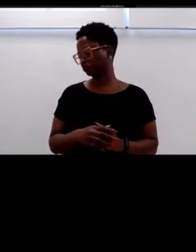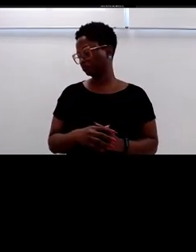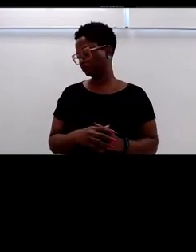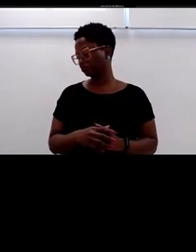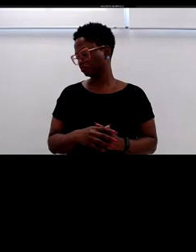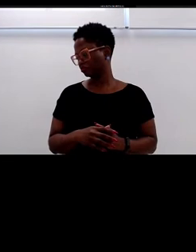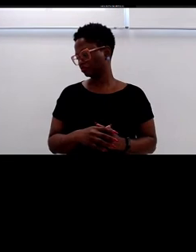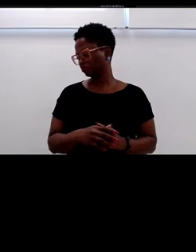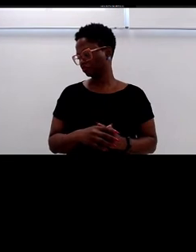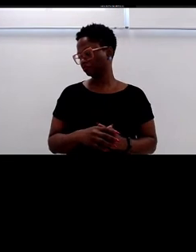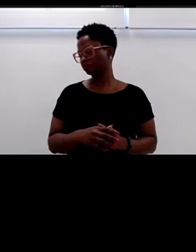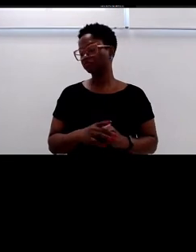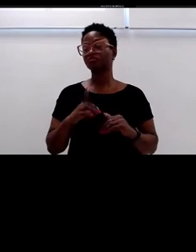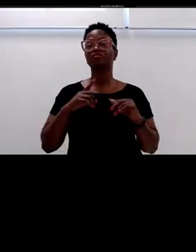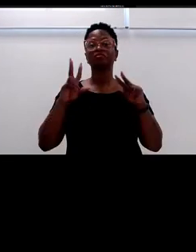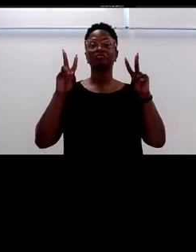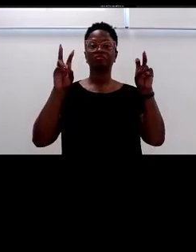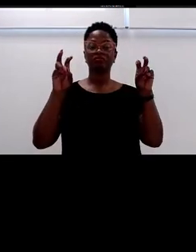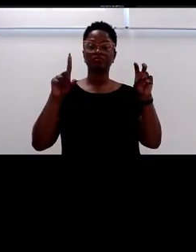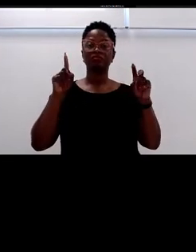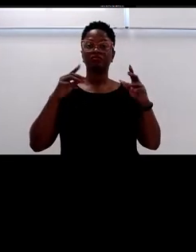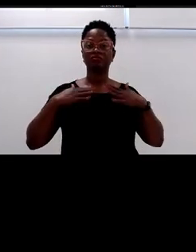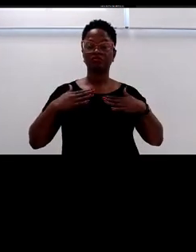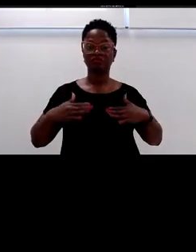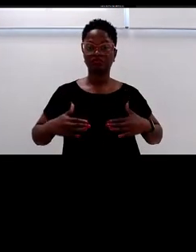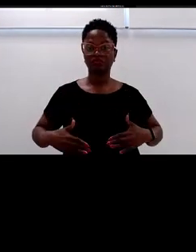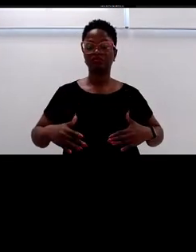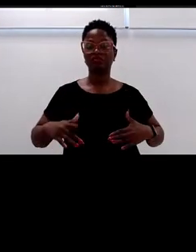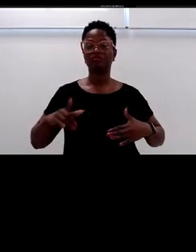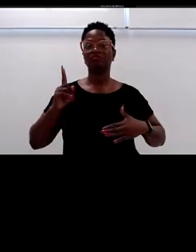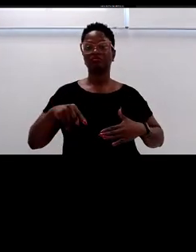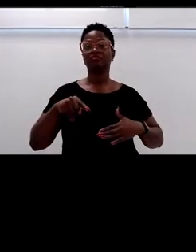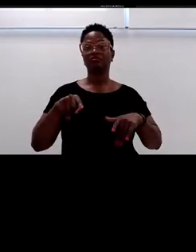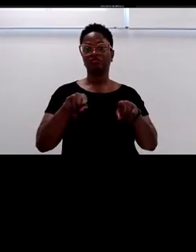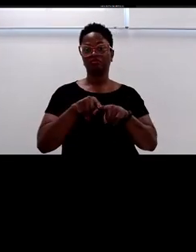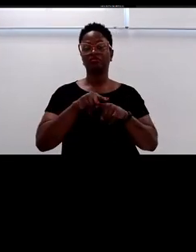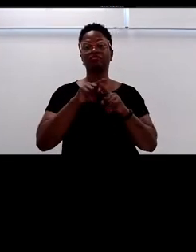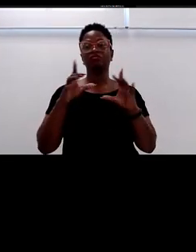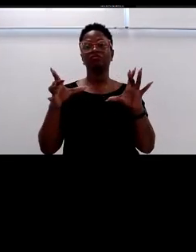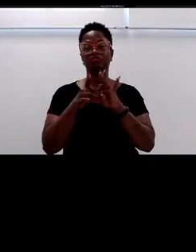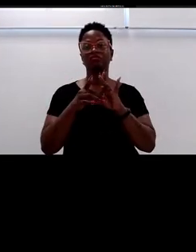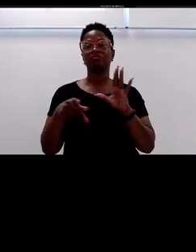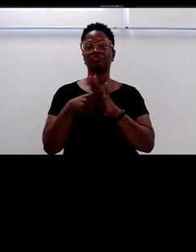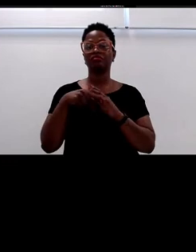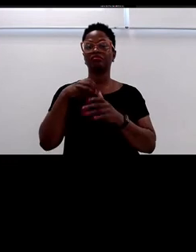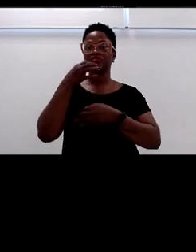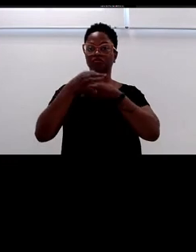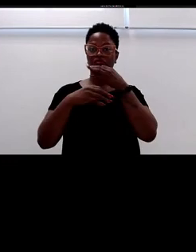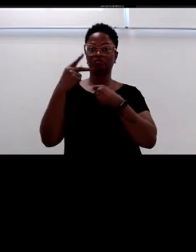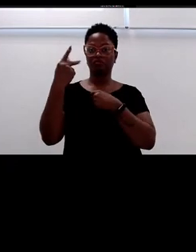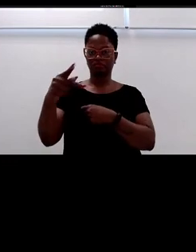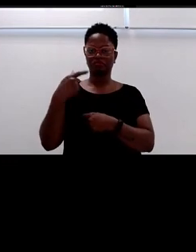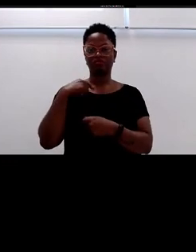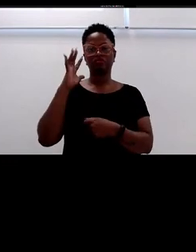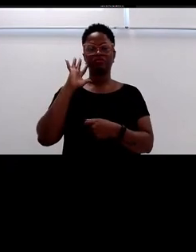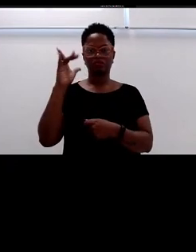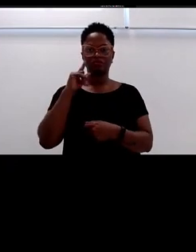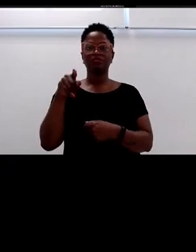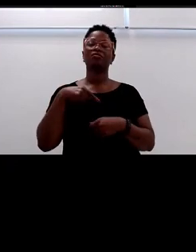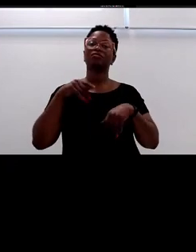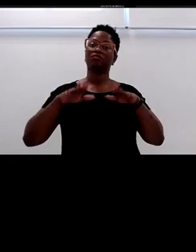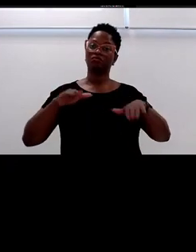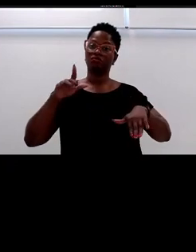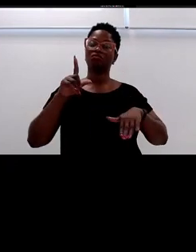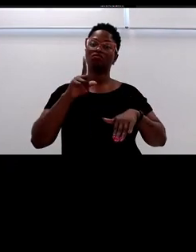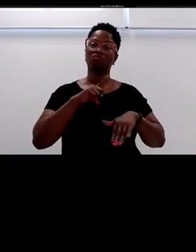O tema aqui é o povo, e isso foi uma sugestão do próprio padre. Eu pensei que talvez